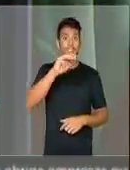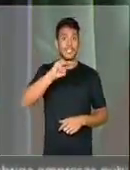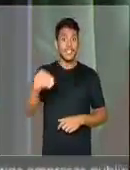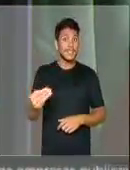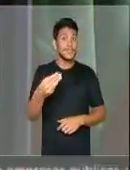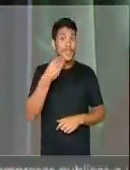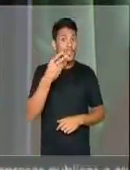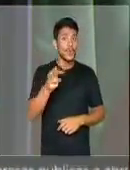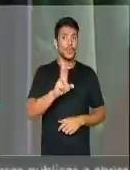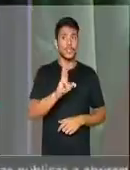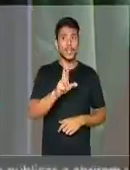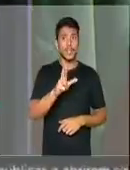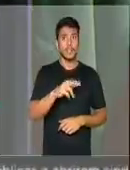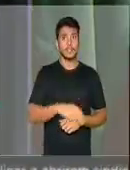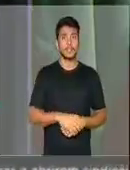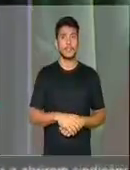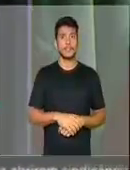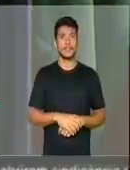esse contrato.